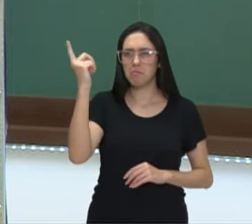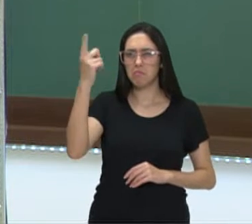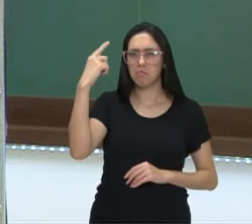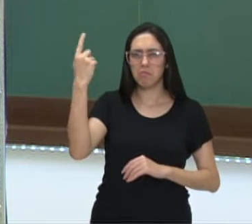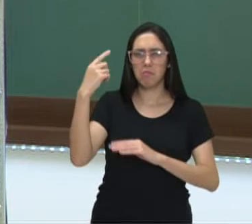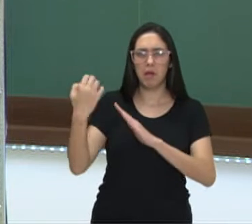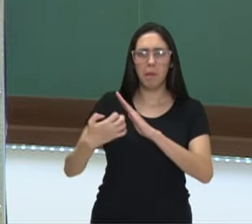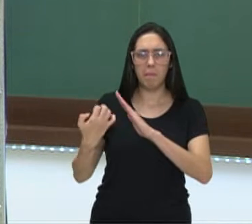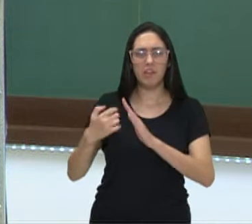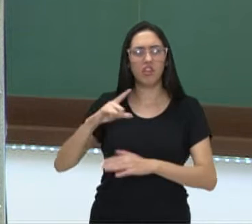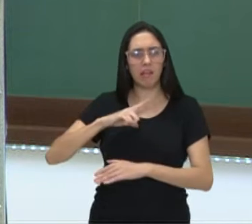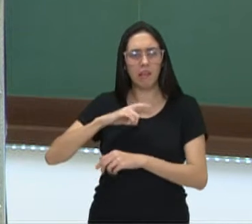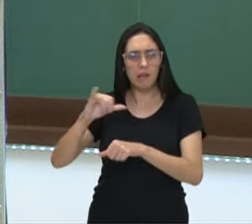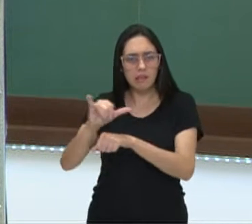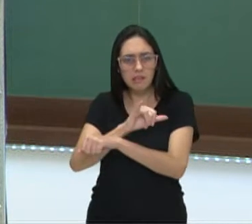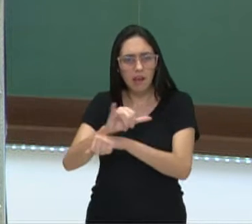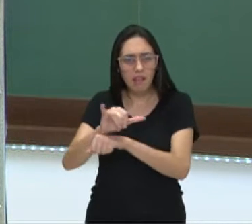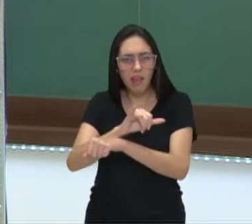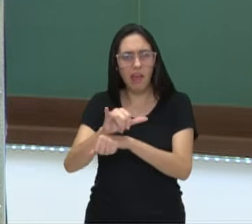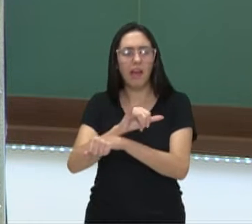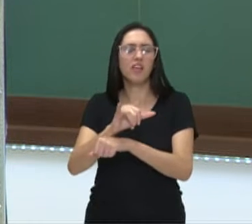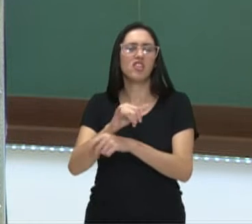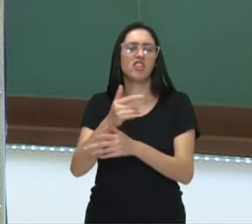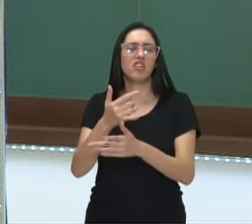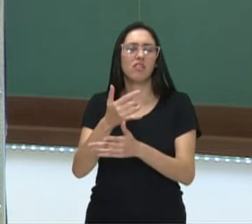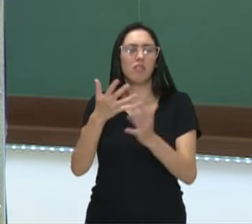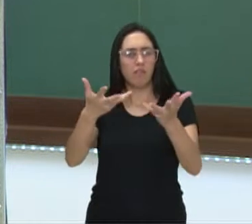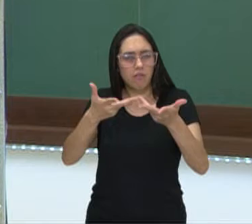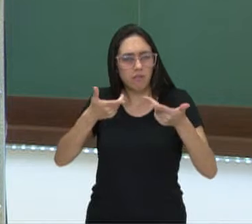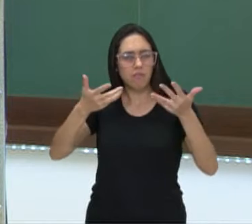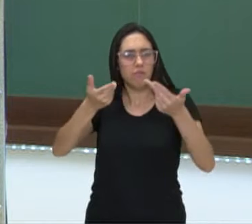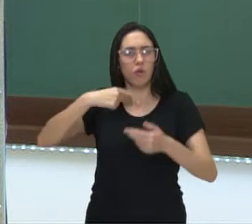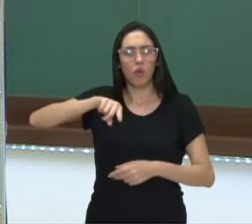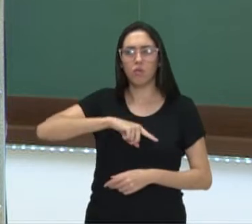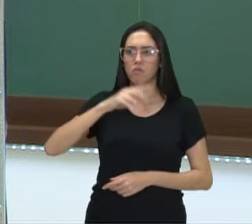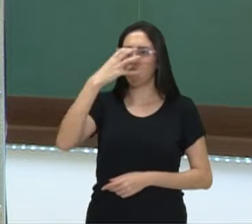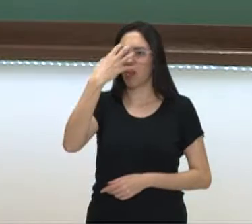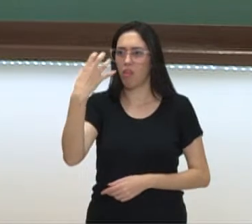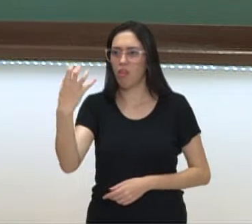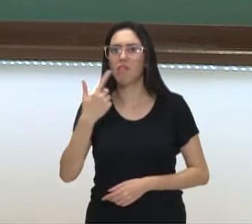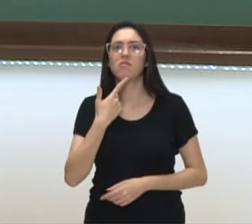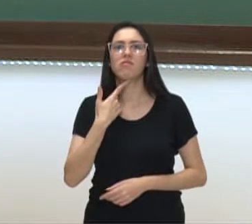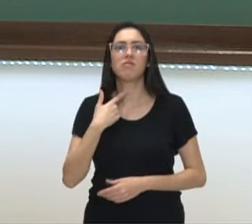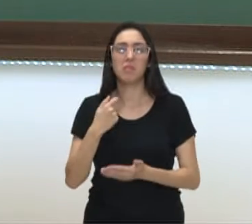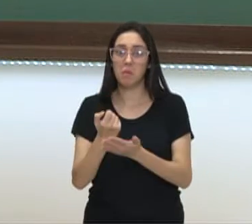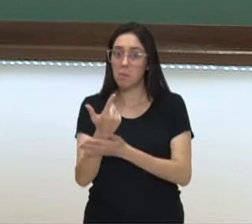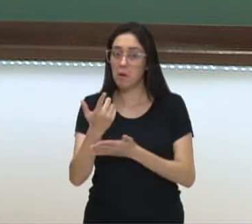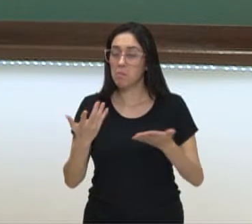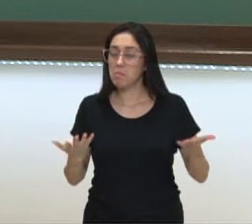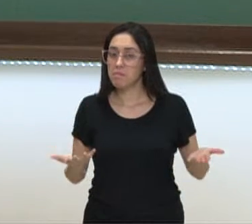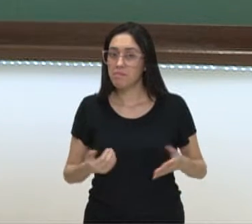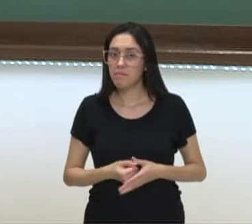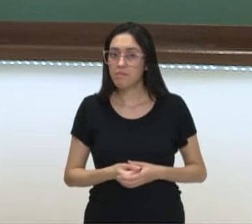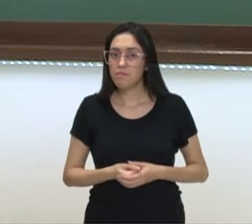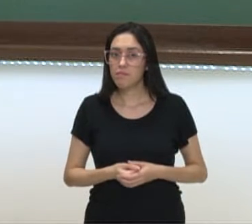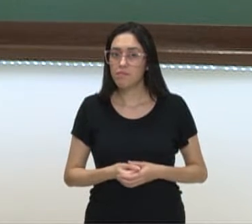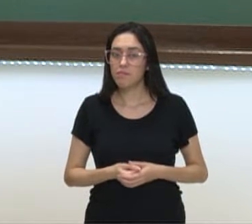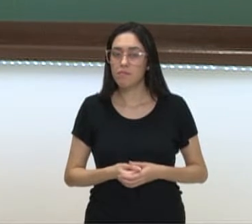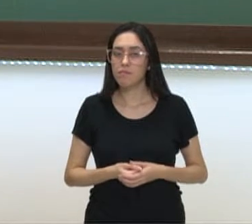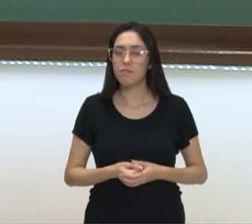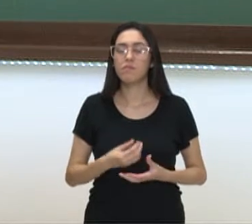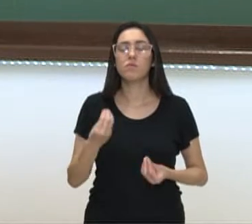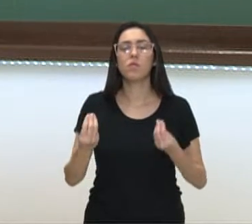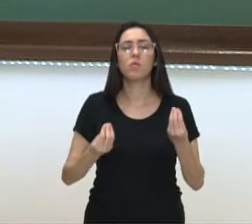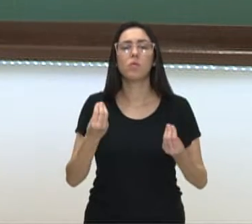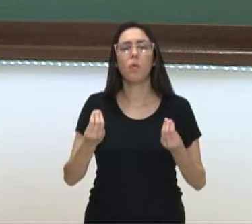desenvolvem estratégias para fazer com que venhamos a consumir cada vez mais? E ainda, de que forma